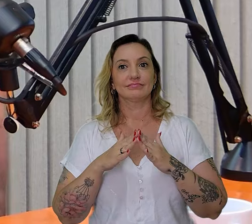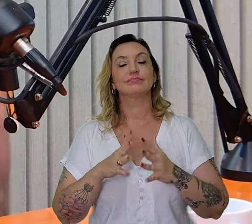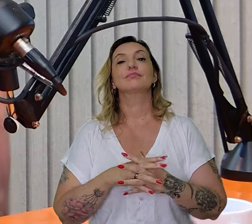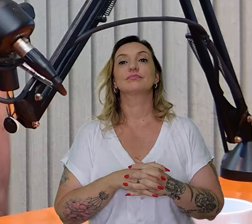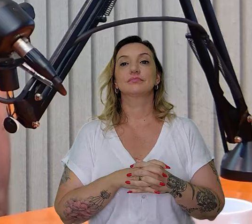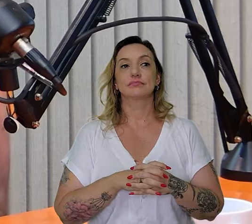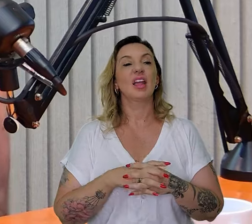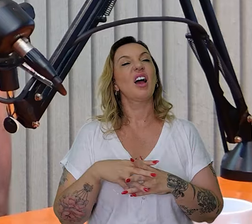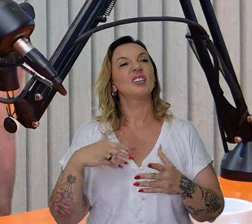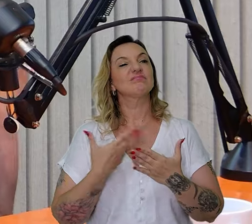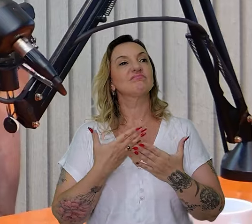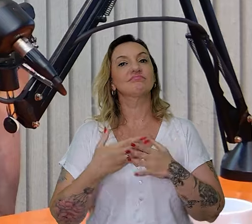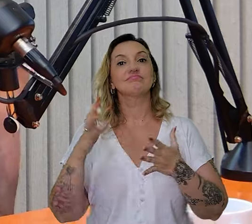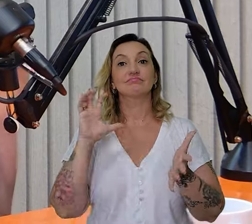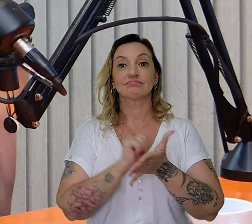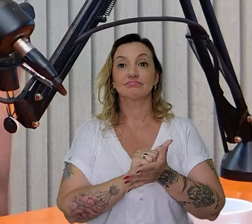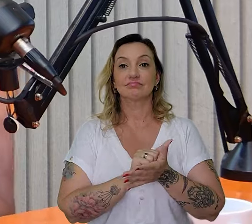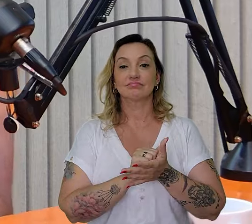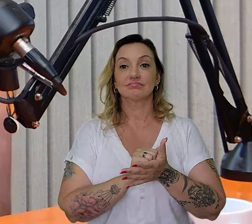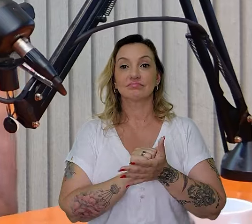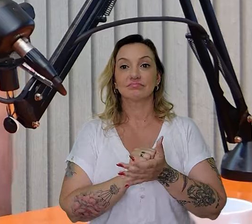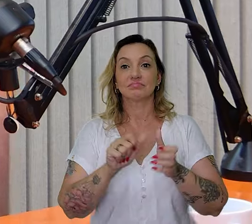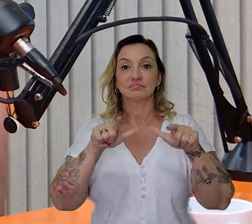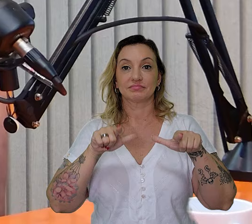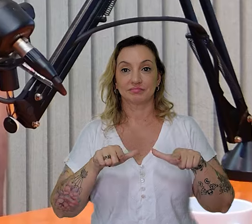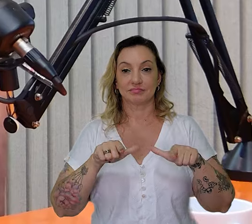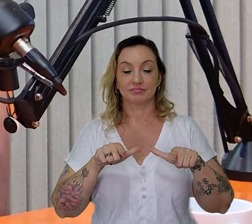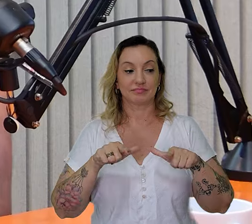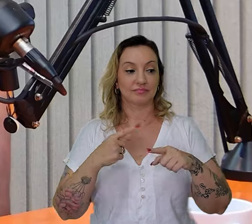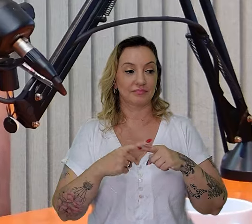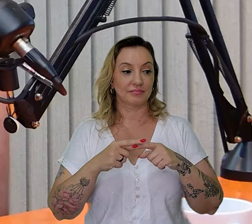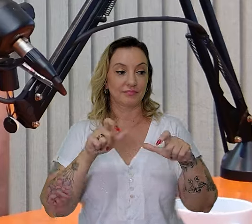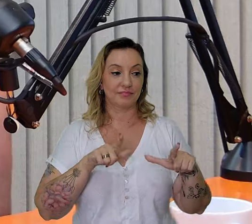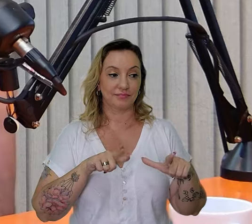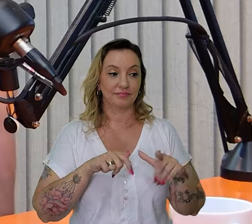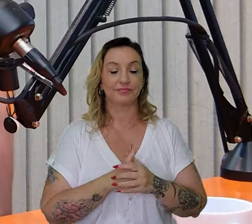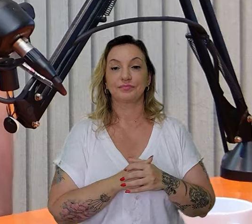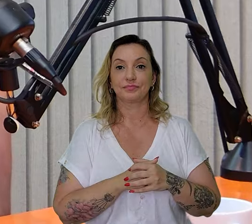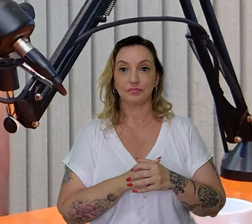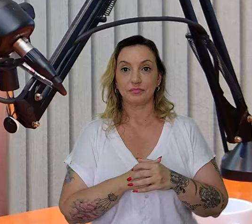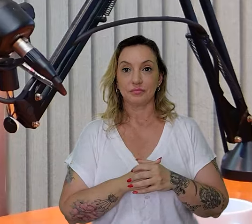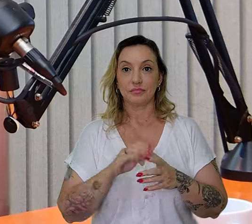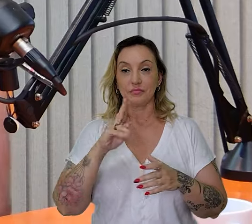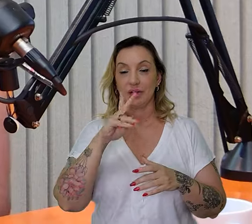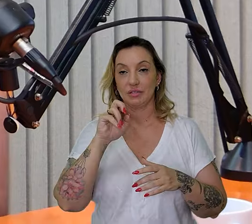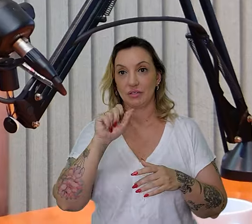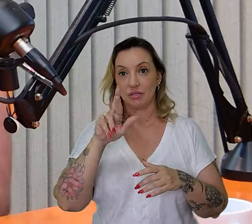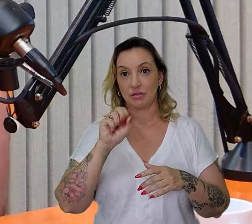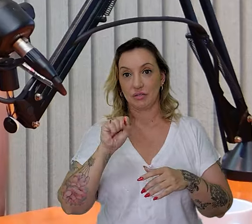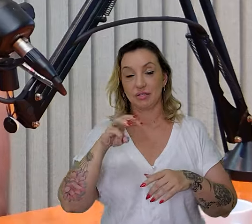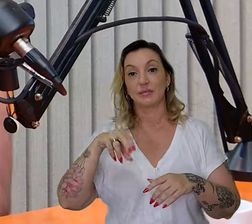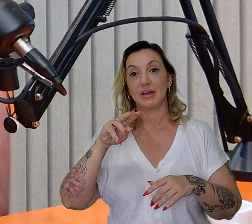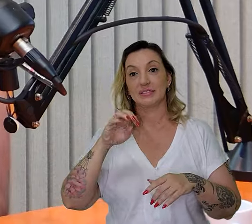matriculei num certificate do porque você tem o certificate do bachelors E você tem o certificate do Masters que é um esse